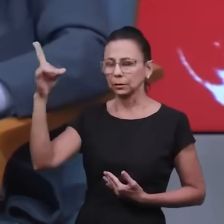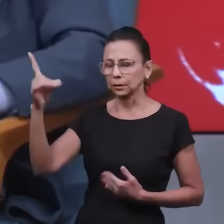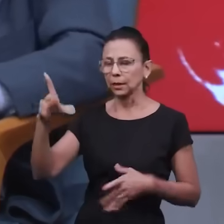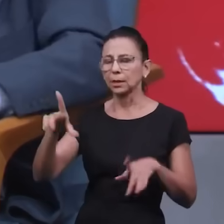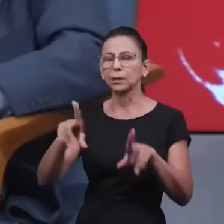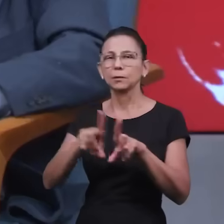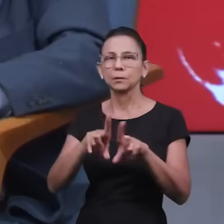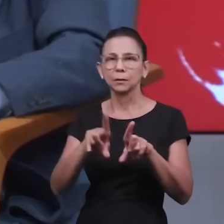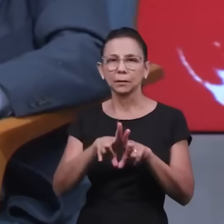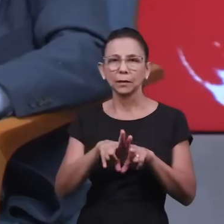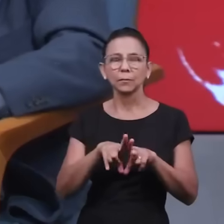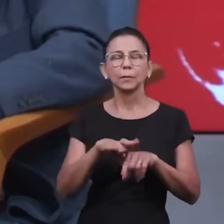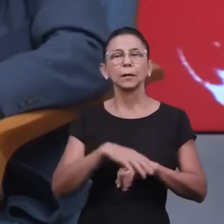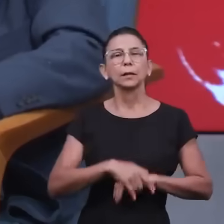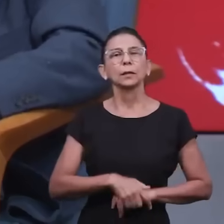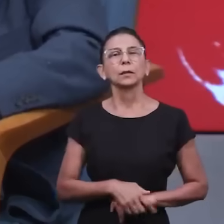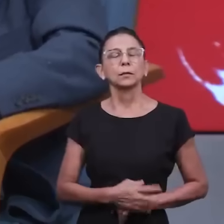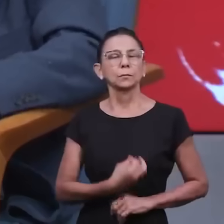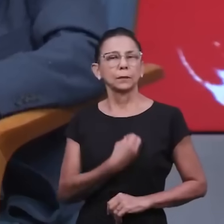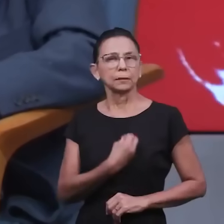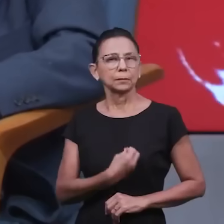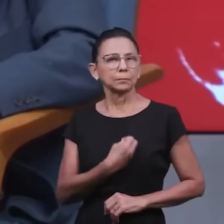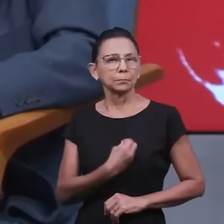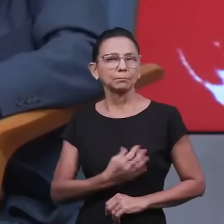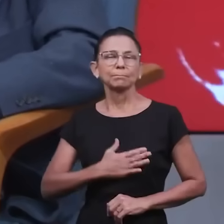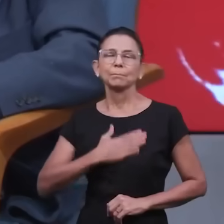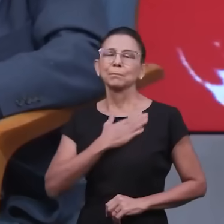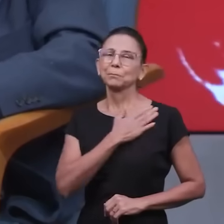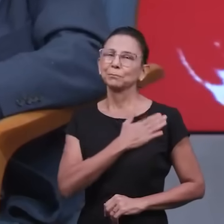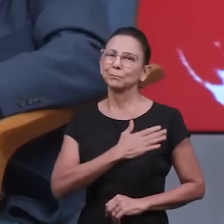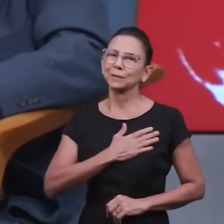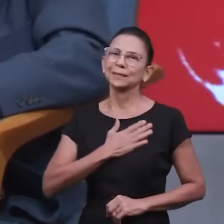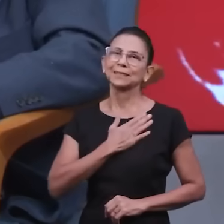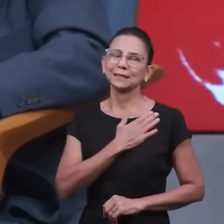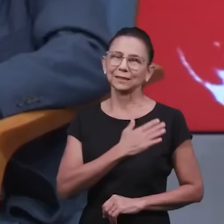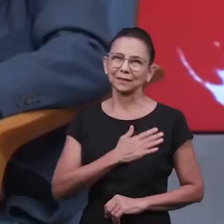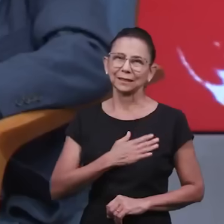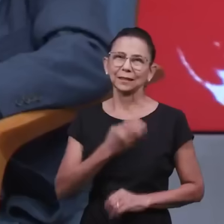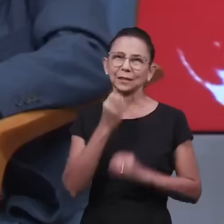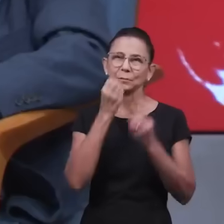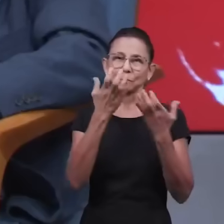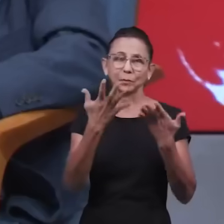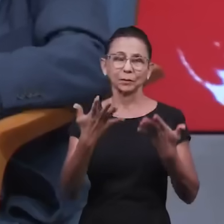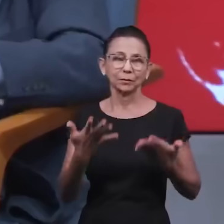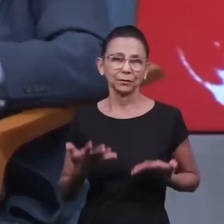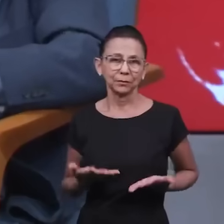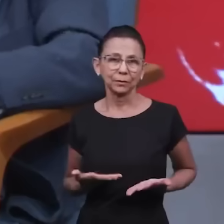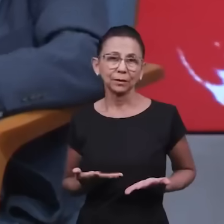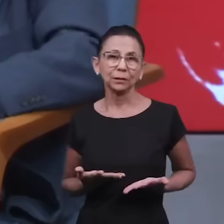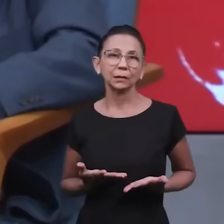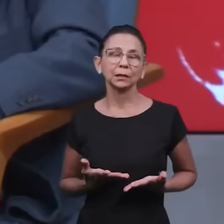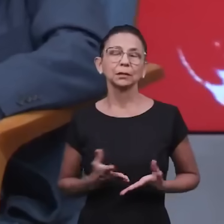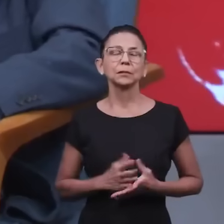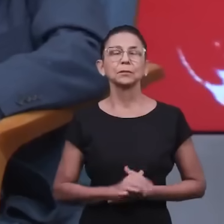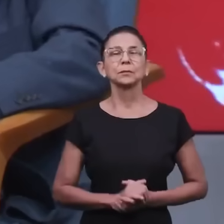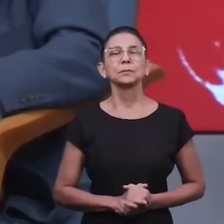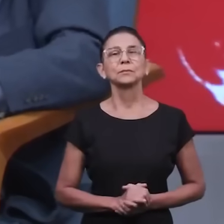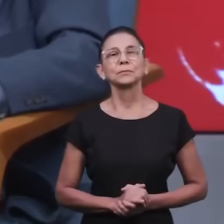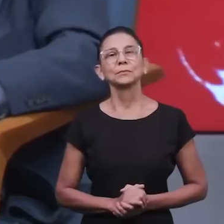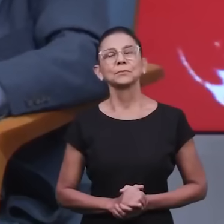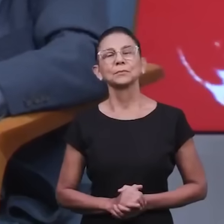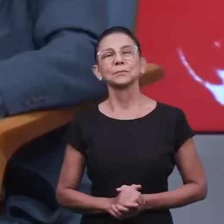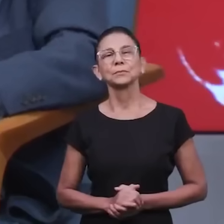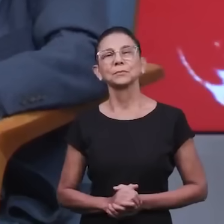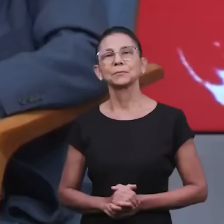nossos, servos de Deus que também participam conosco. É uma honra, é um prazer muito grande, sejam bem-vindos e